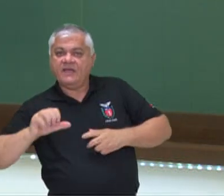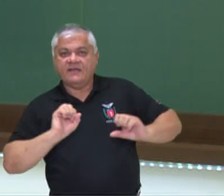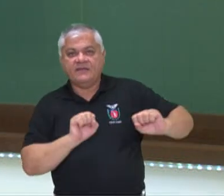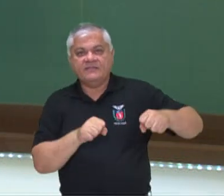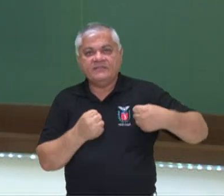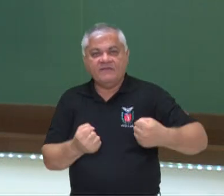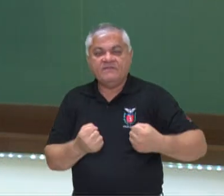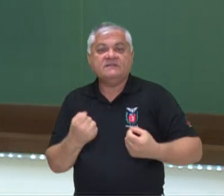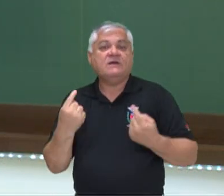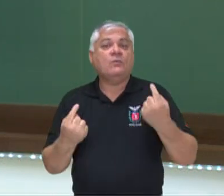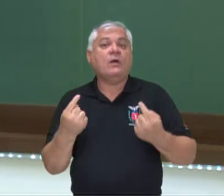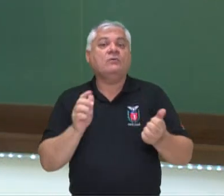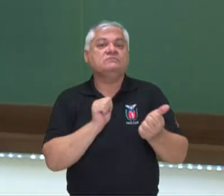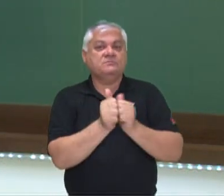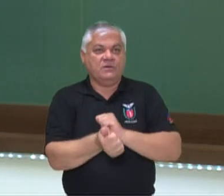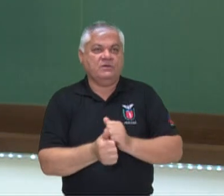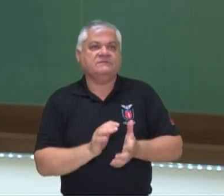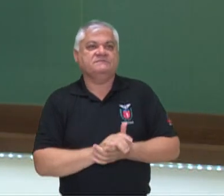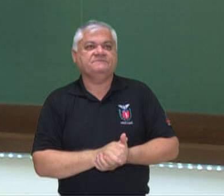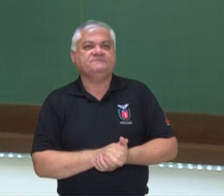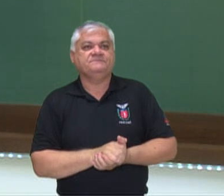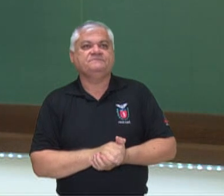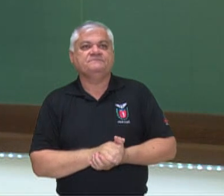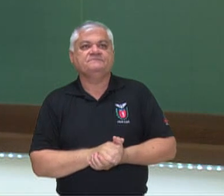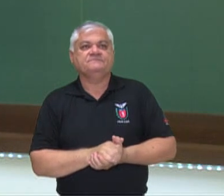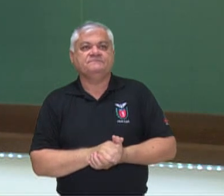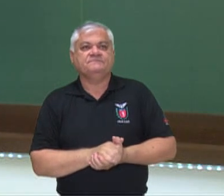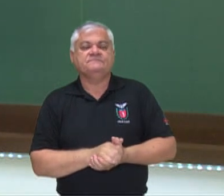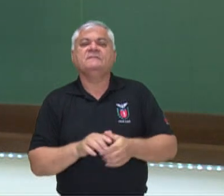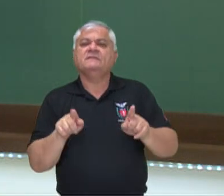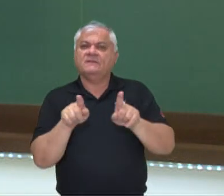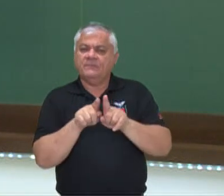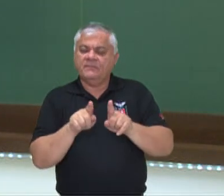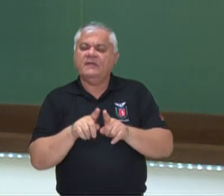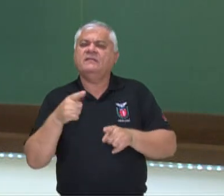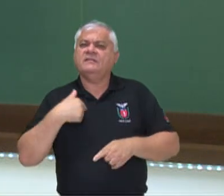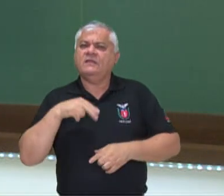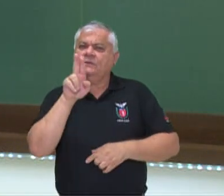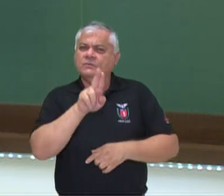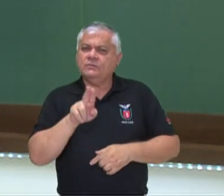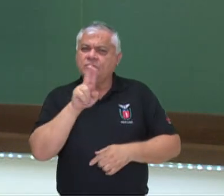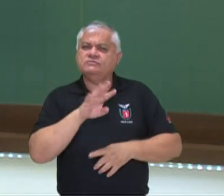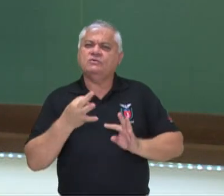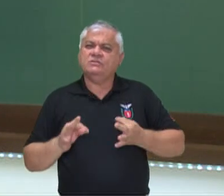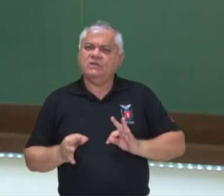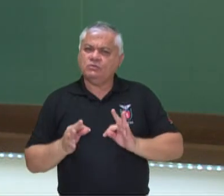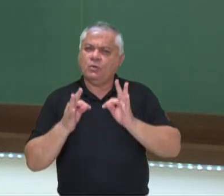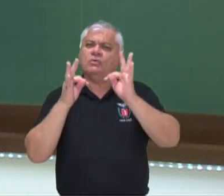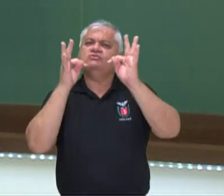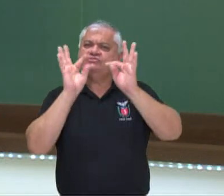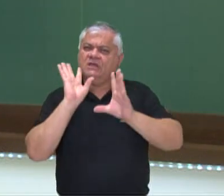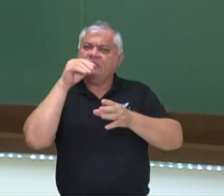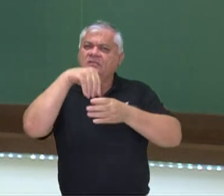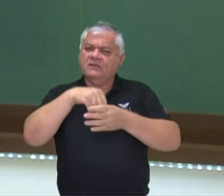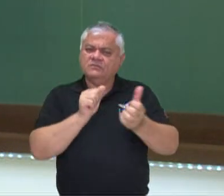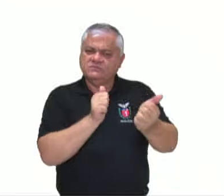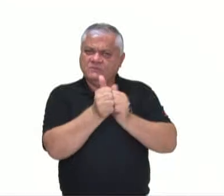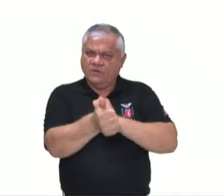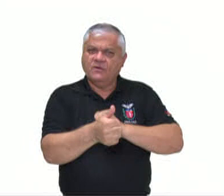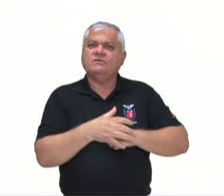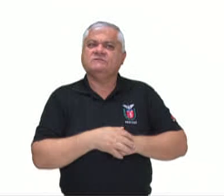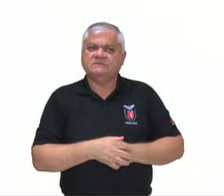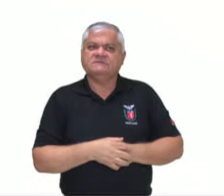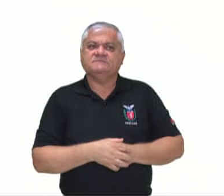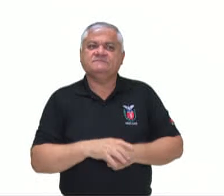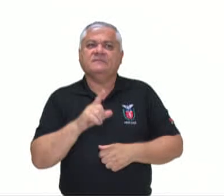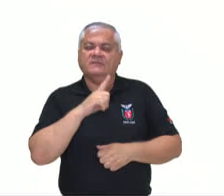dos esportes de invasão, ok? A gente ainda vai falar um pouquinho sobre o uso das tecnologias dentro dos esportes de invasão. O